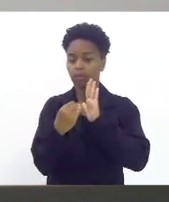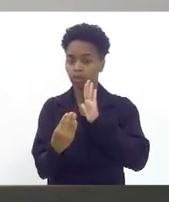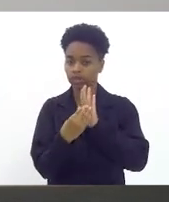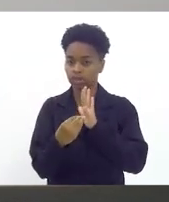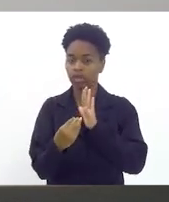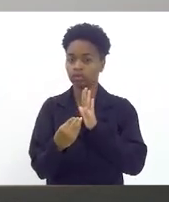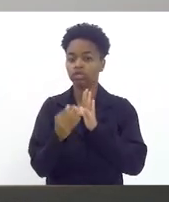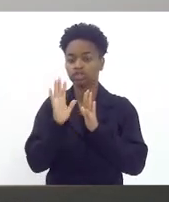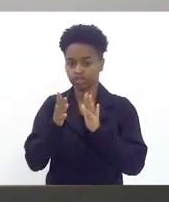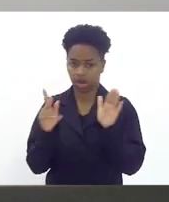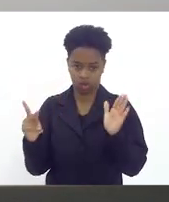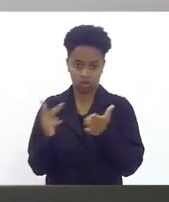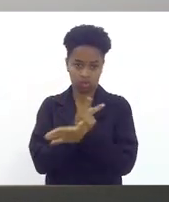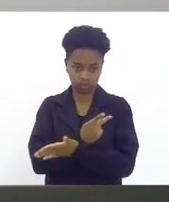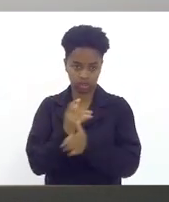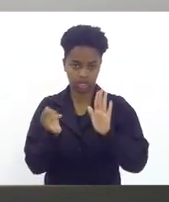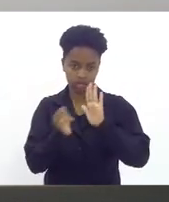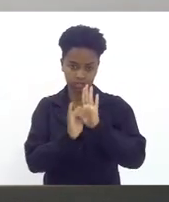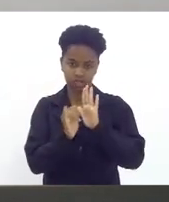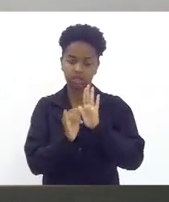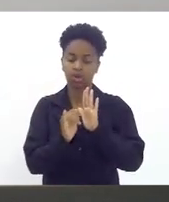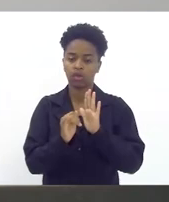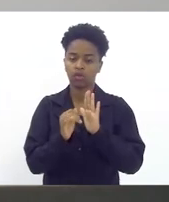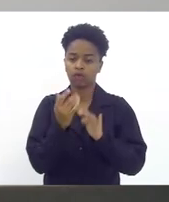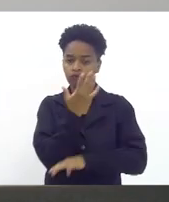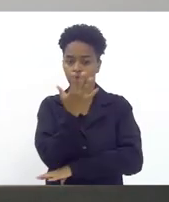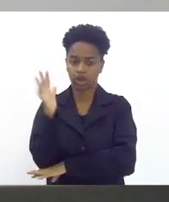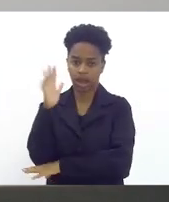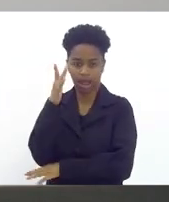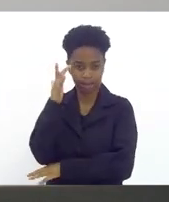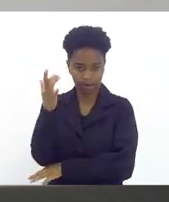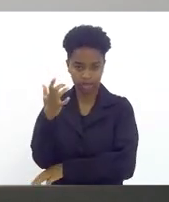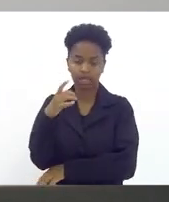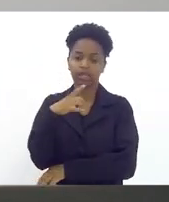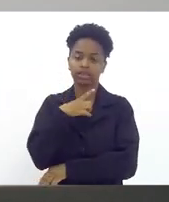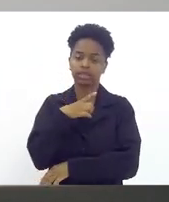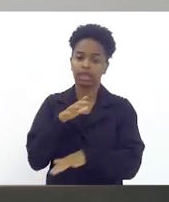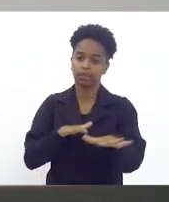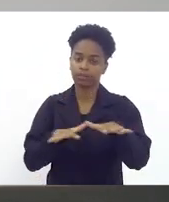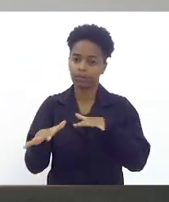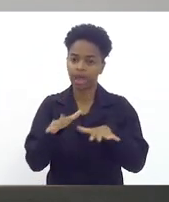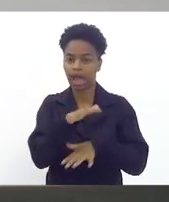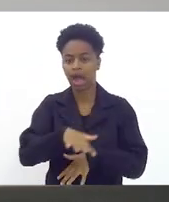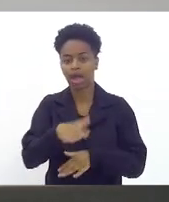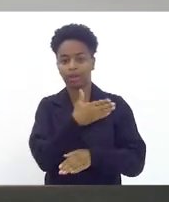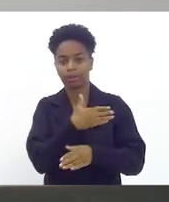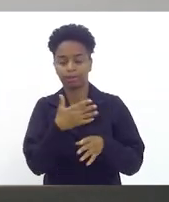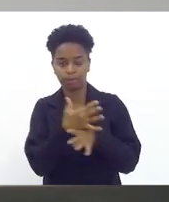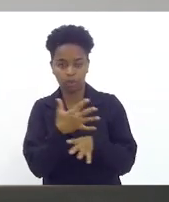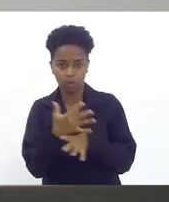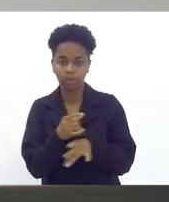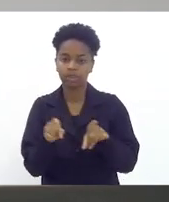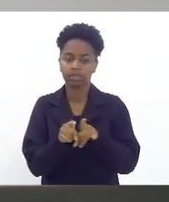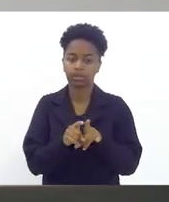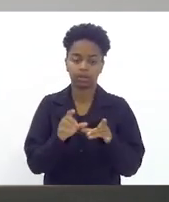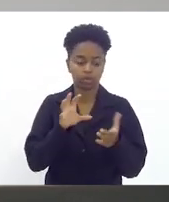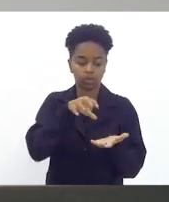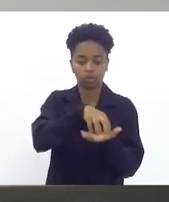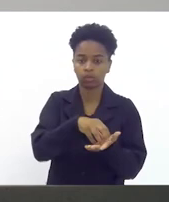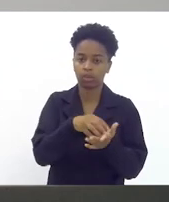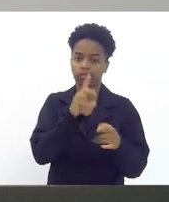é um modelo que já tá sendo executado no edital fazem um do Floresta na manhã que são mobilizando áreas públicas mobilizando áreas e Unidade de conservação